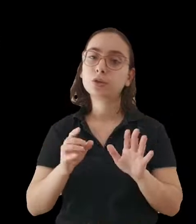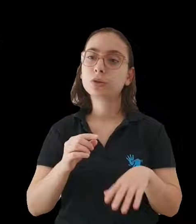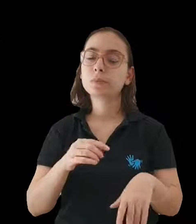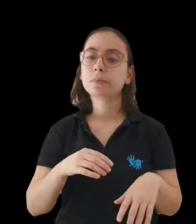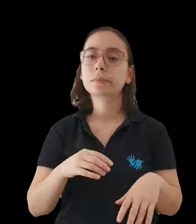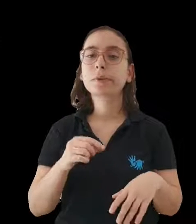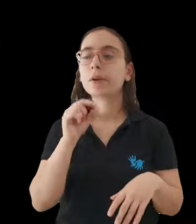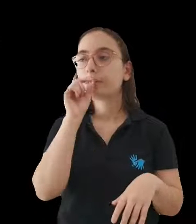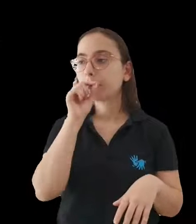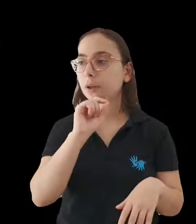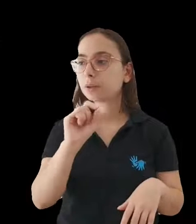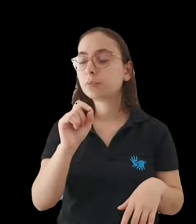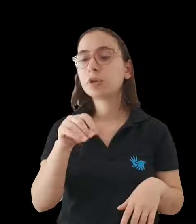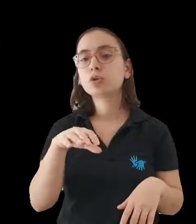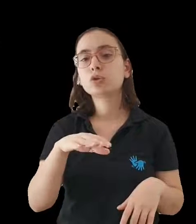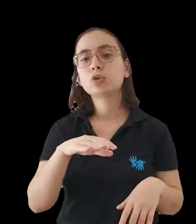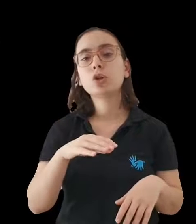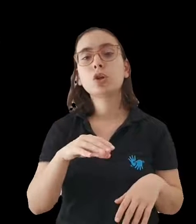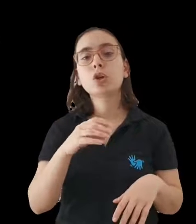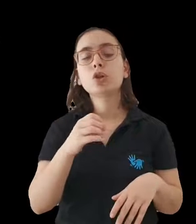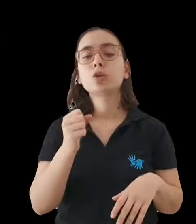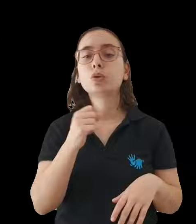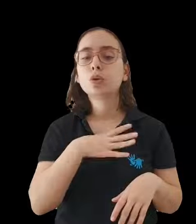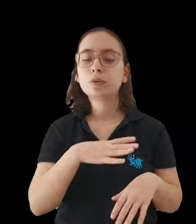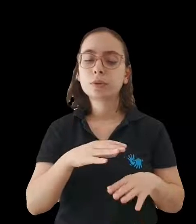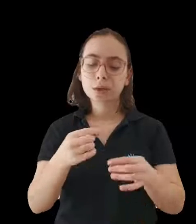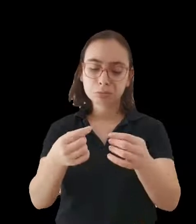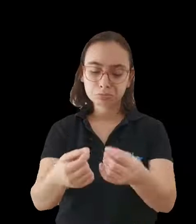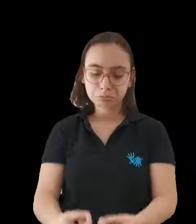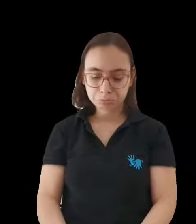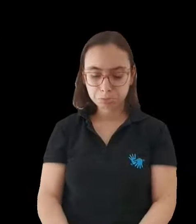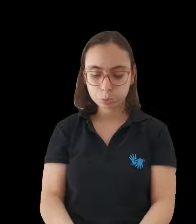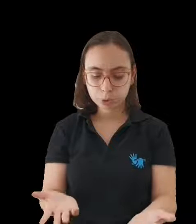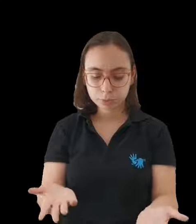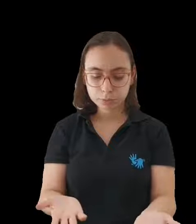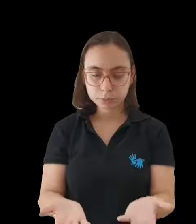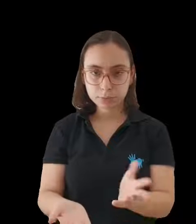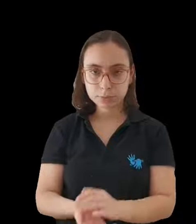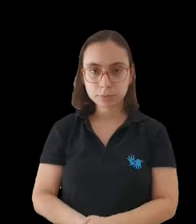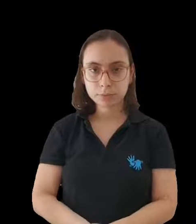mais novo caiu bem aqui, puft. E